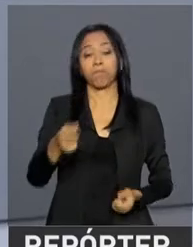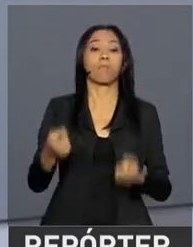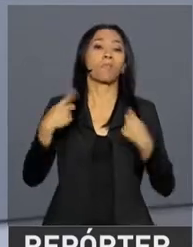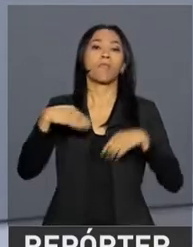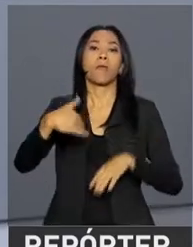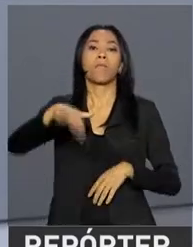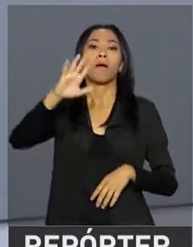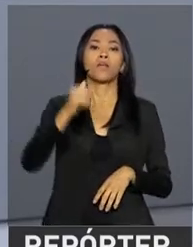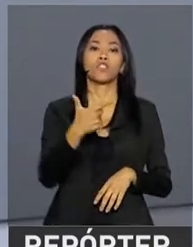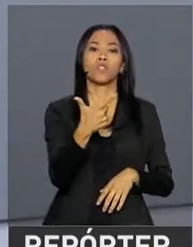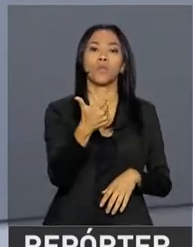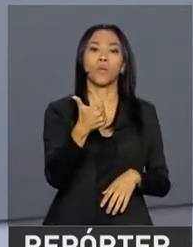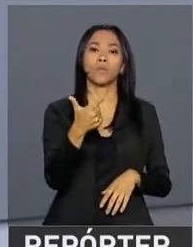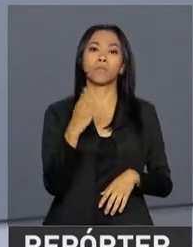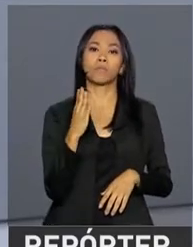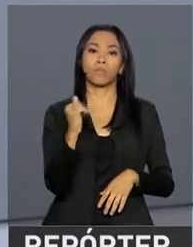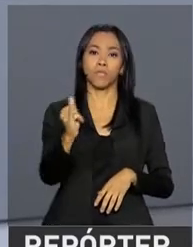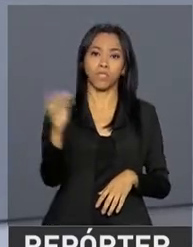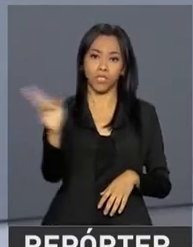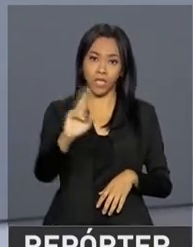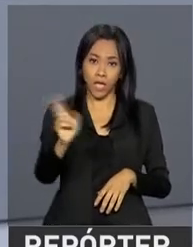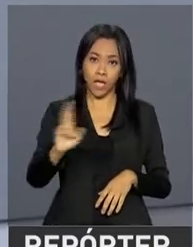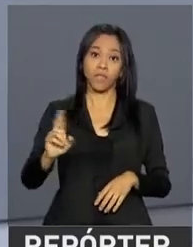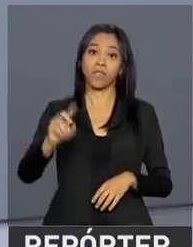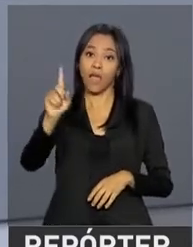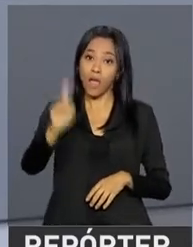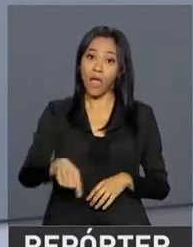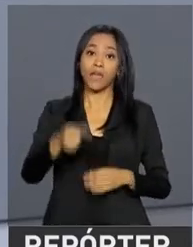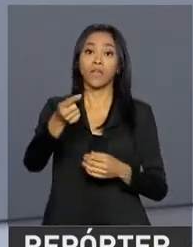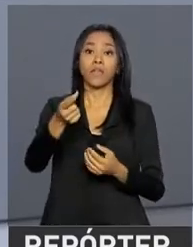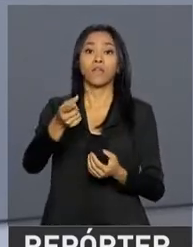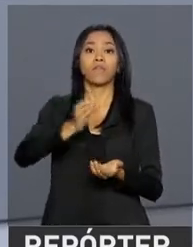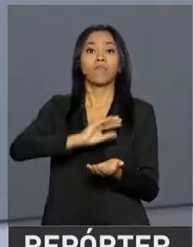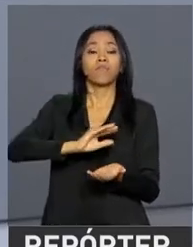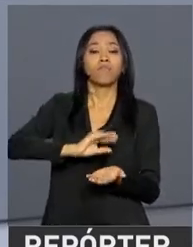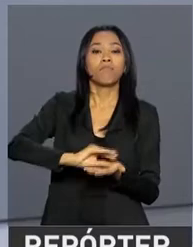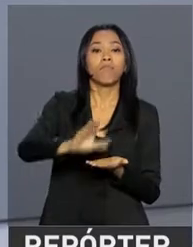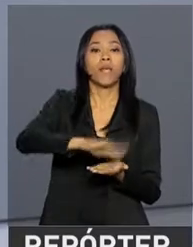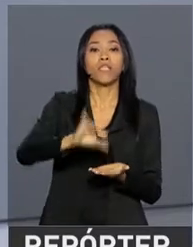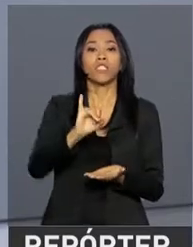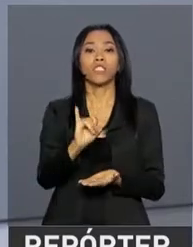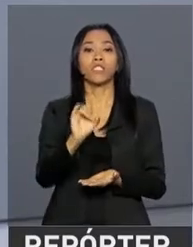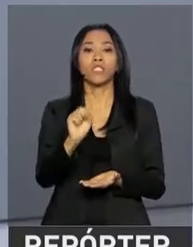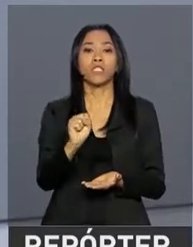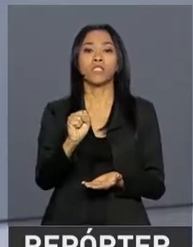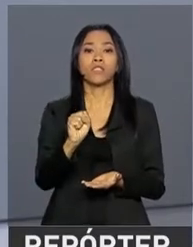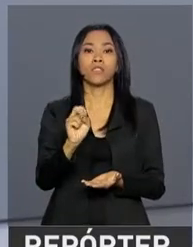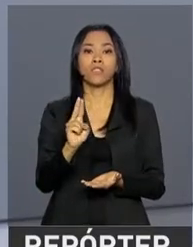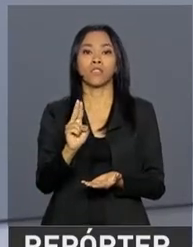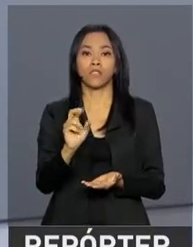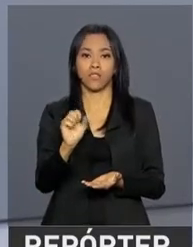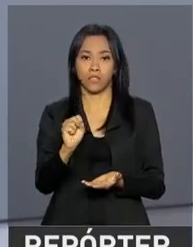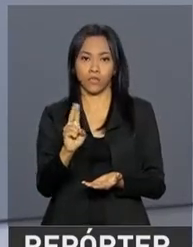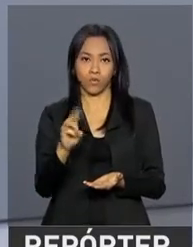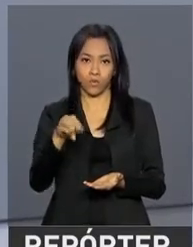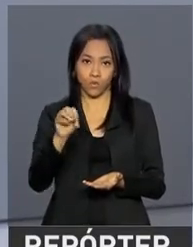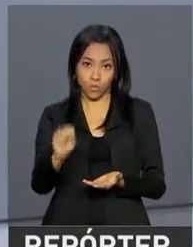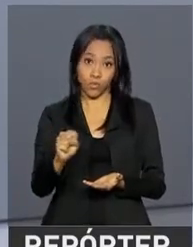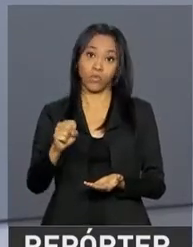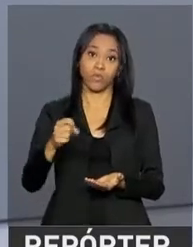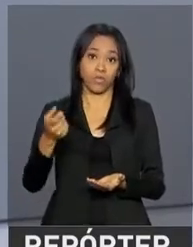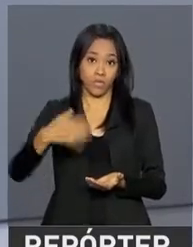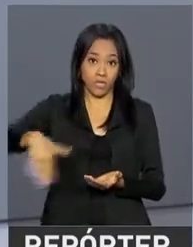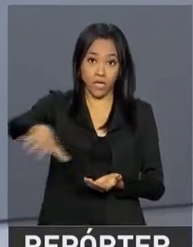12 bilhões de reais serão destinados para insumos e serviços agropecuários quero foi antecipado para os agricultores brasileiros